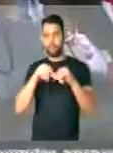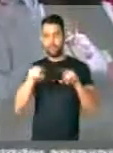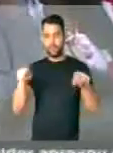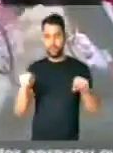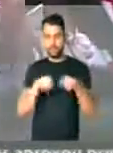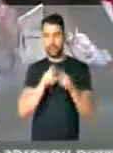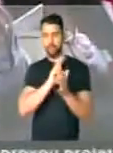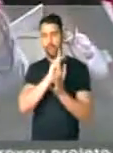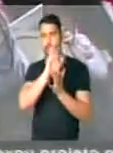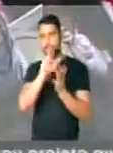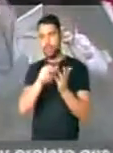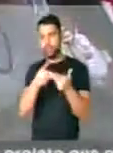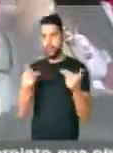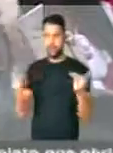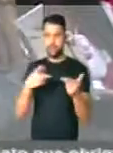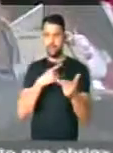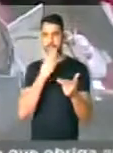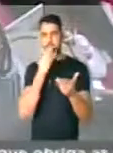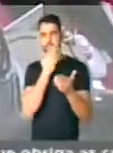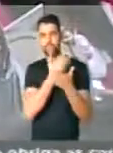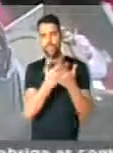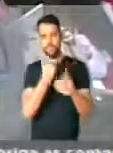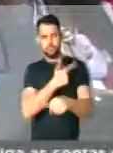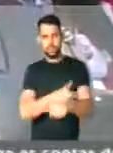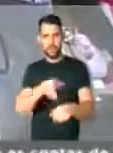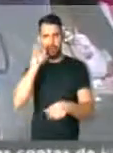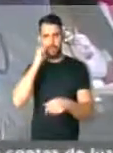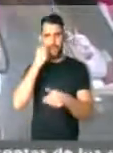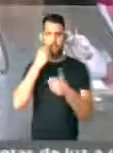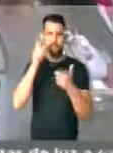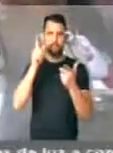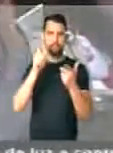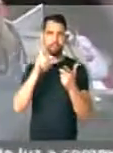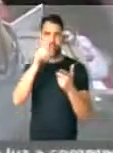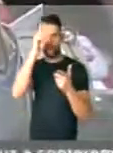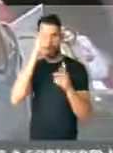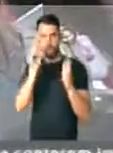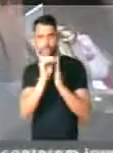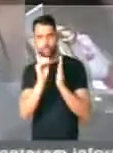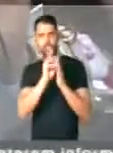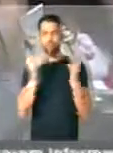território plural, etnicamente diverso, então não é